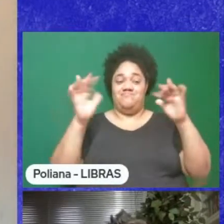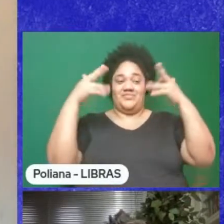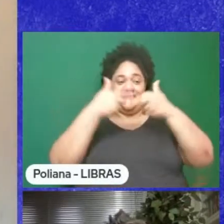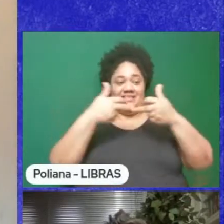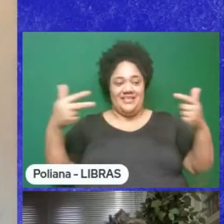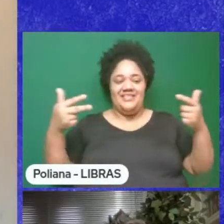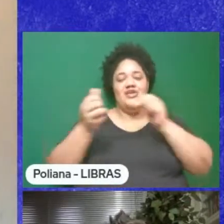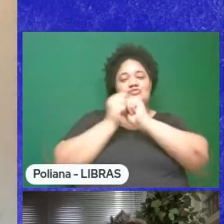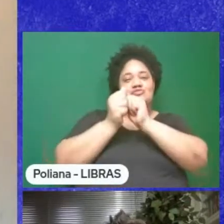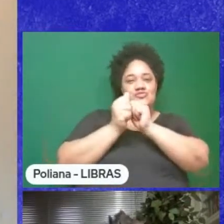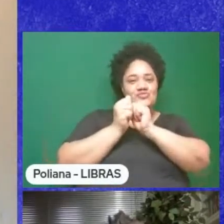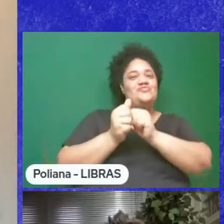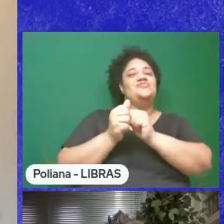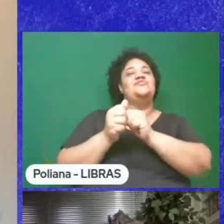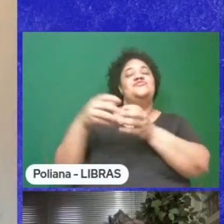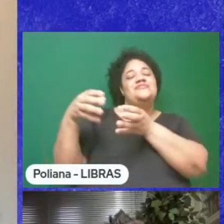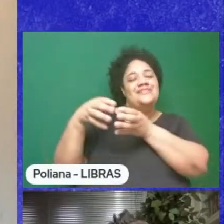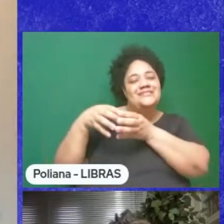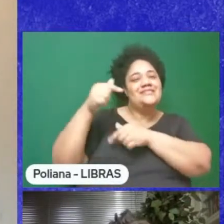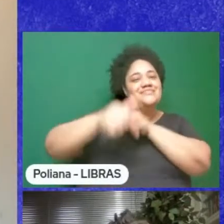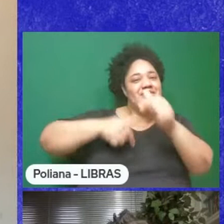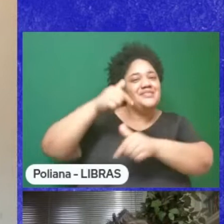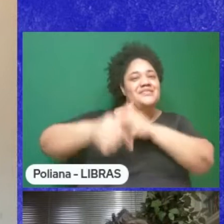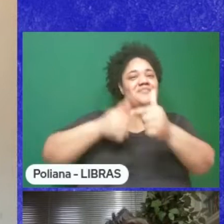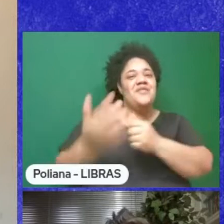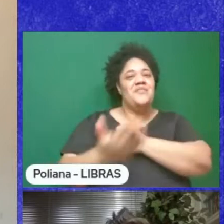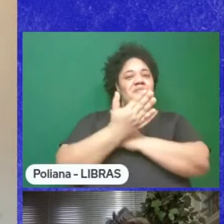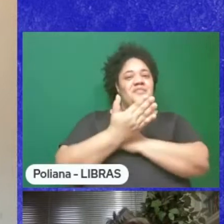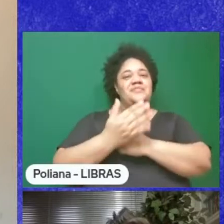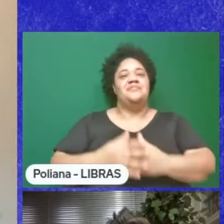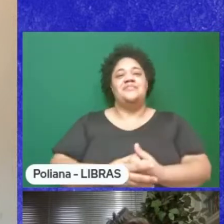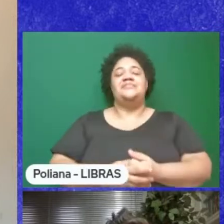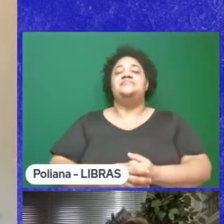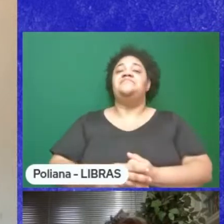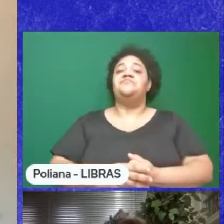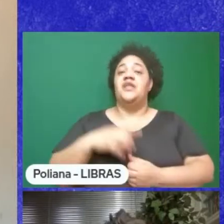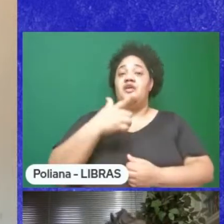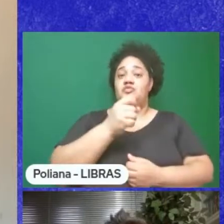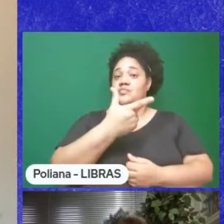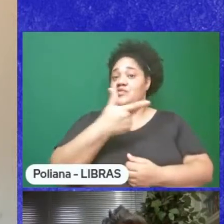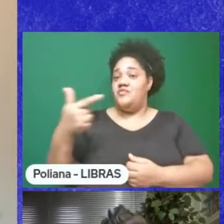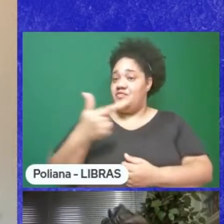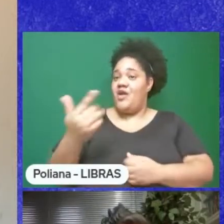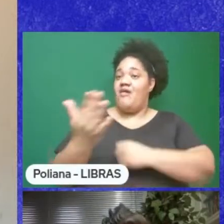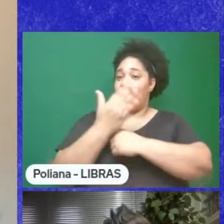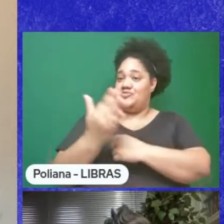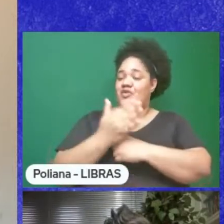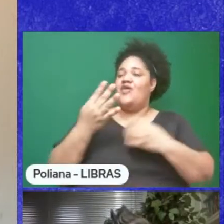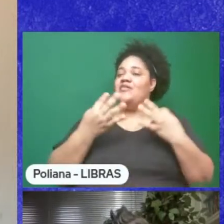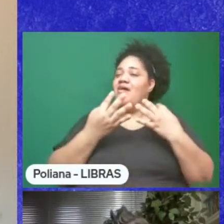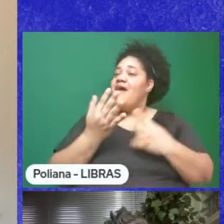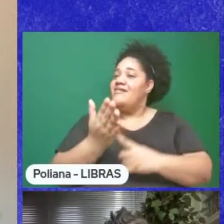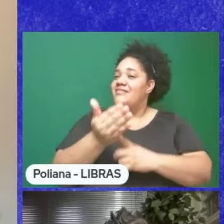gente, salvando. Que bom. 2022 trouxe e traz essas tecnologias, né, para facilitar a nossa vida e